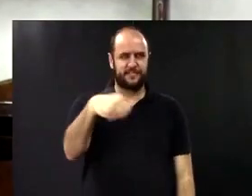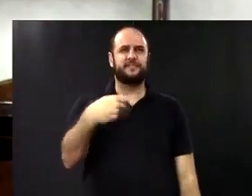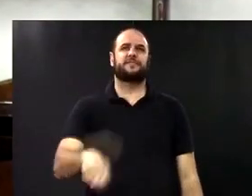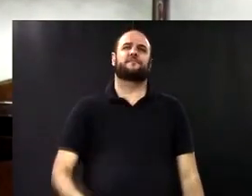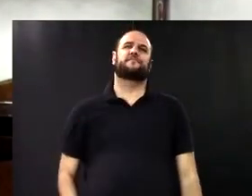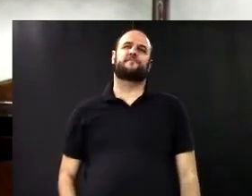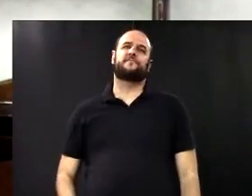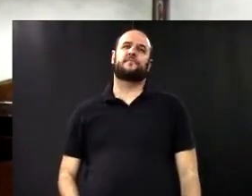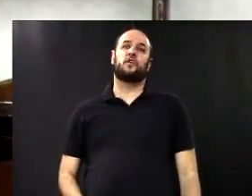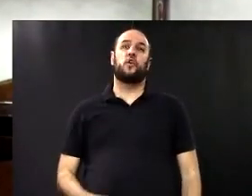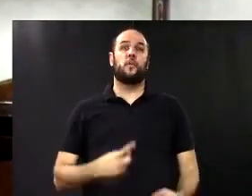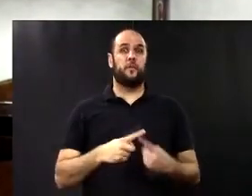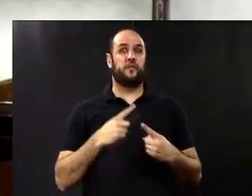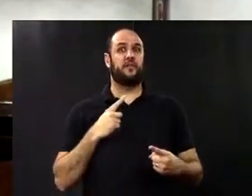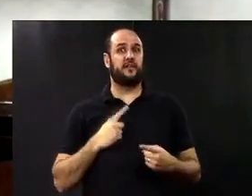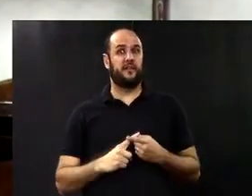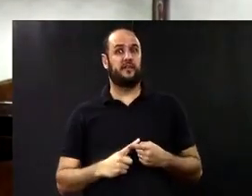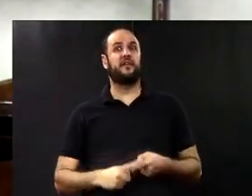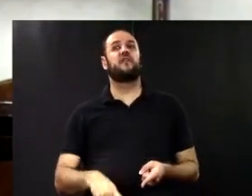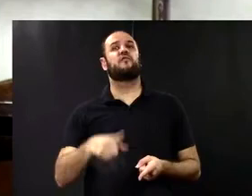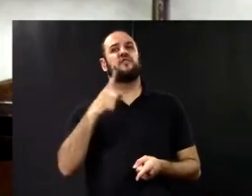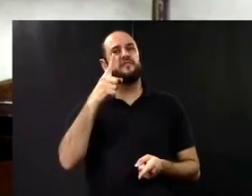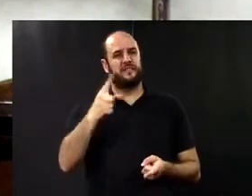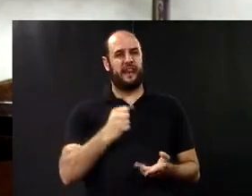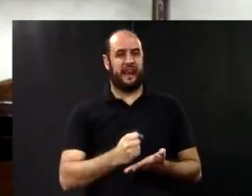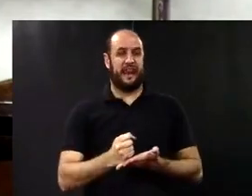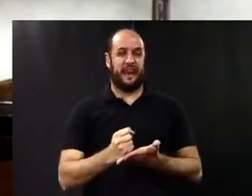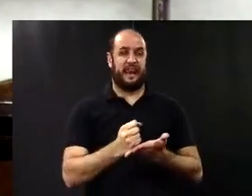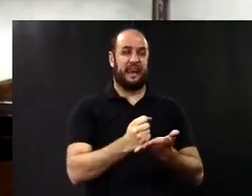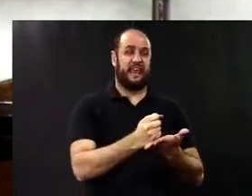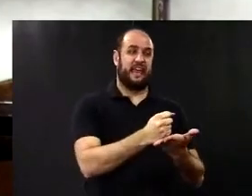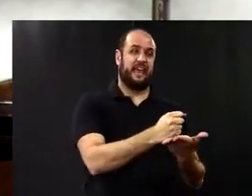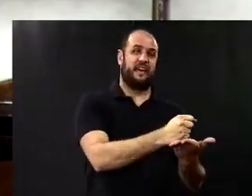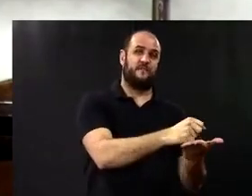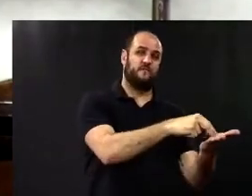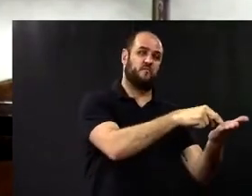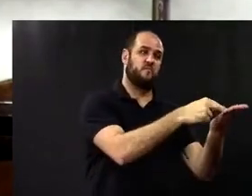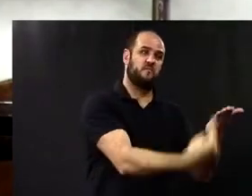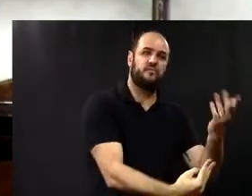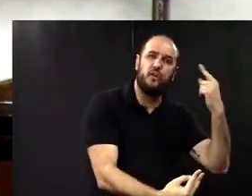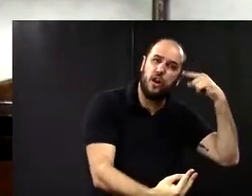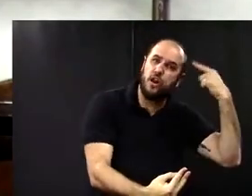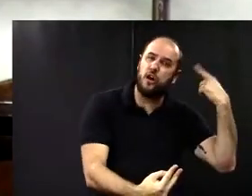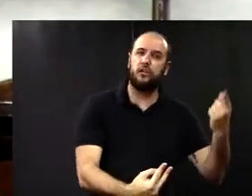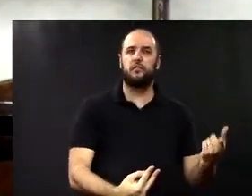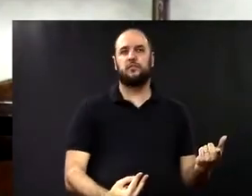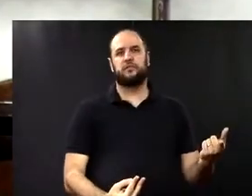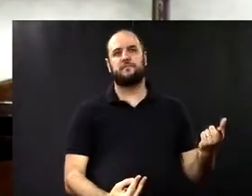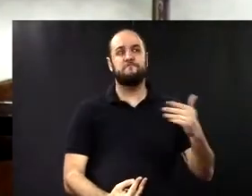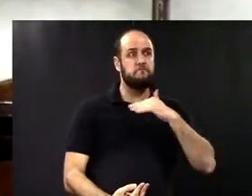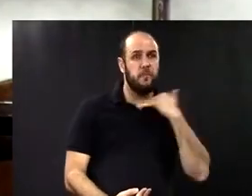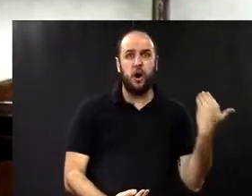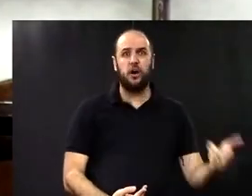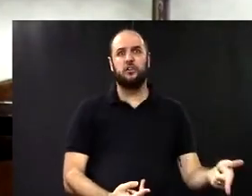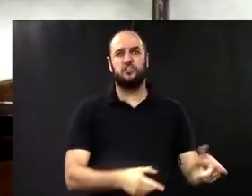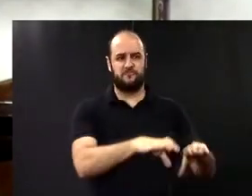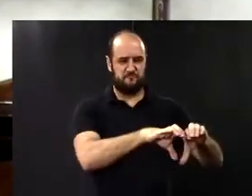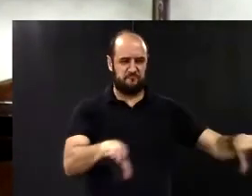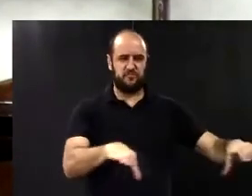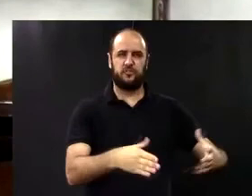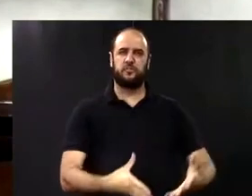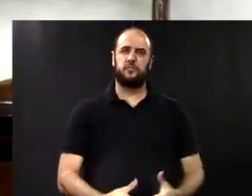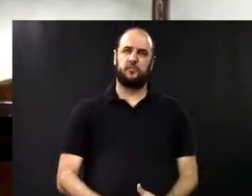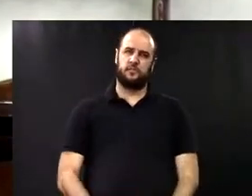porque senão você vai levar o seu filho à insensatez e à sepultura, à morte.